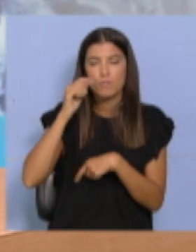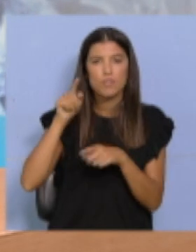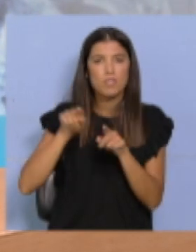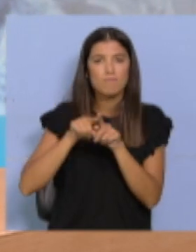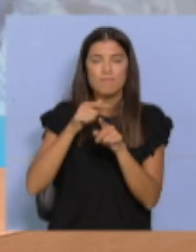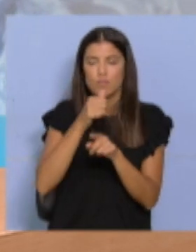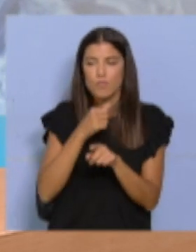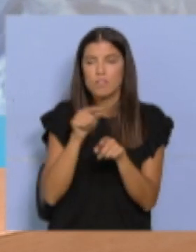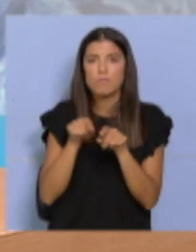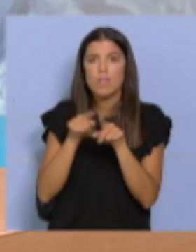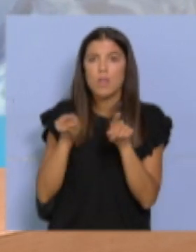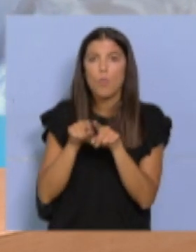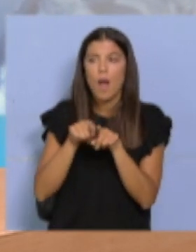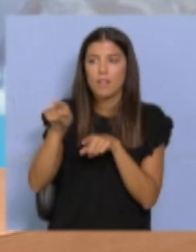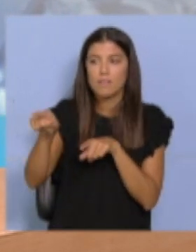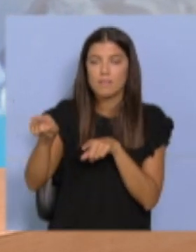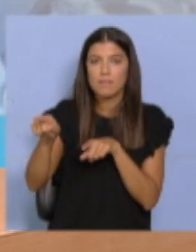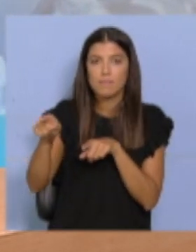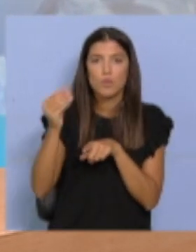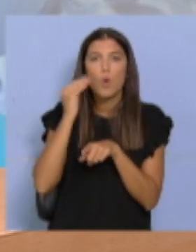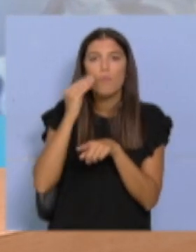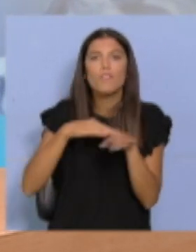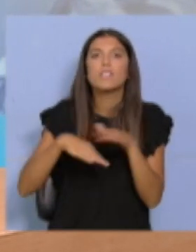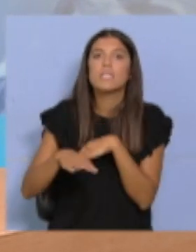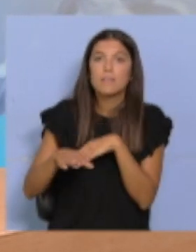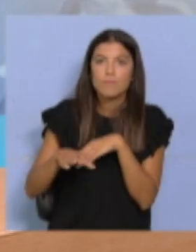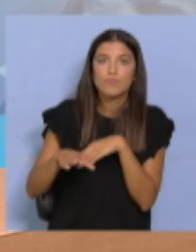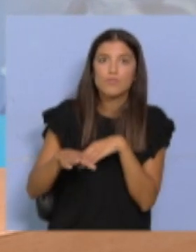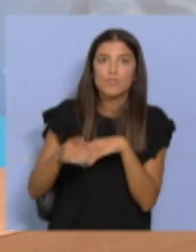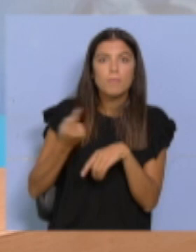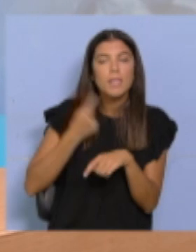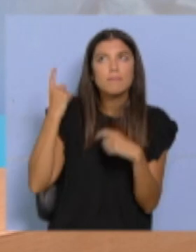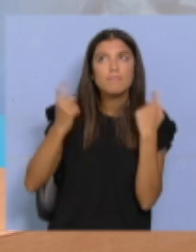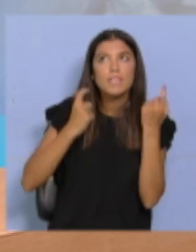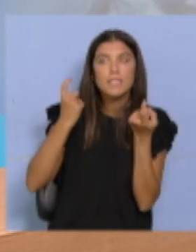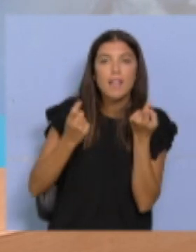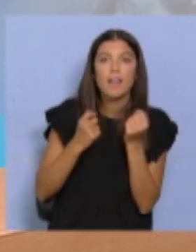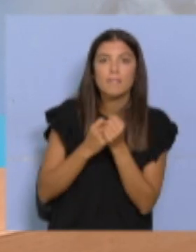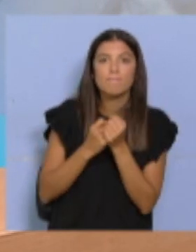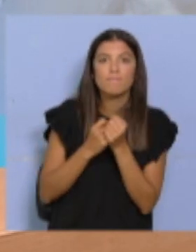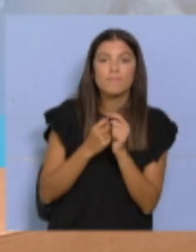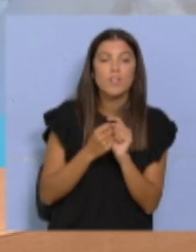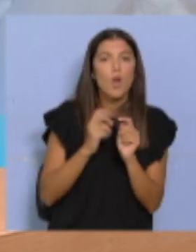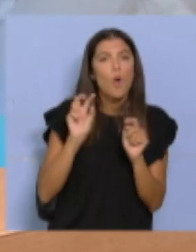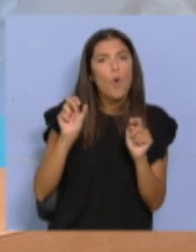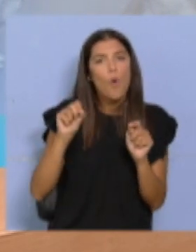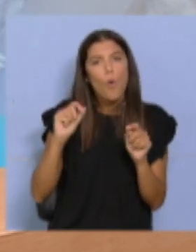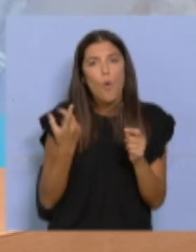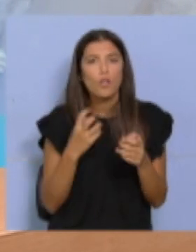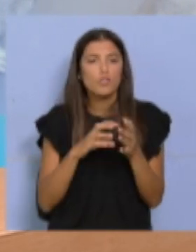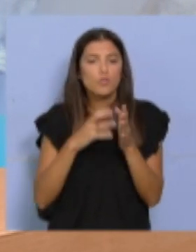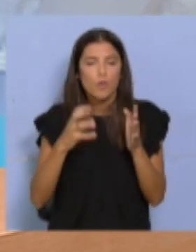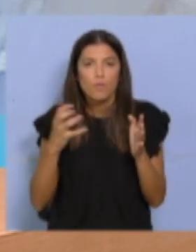forma? Entre tantas outras realidades que acontecem em qualquer canto do mundo, em outros conflitos, outras